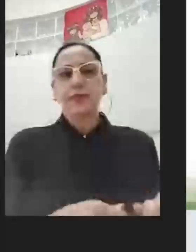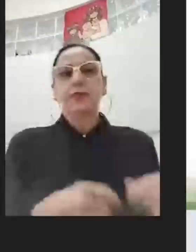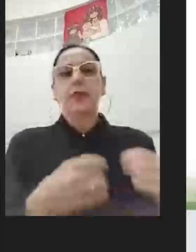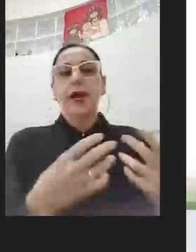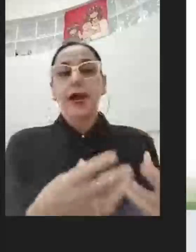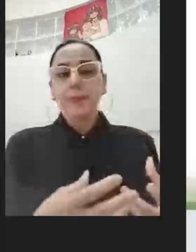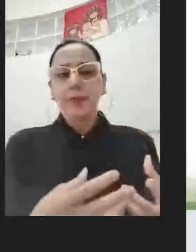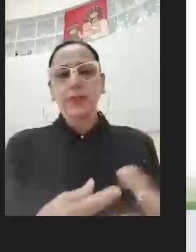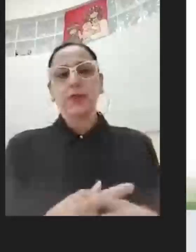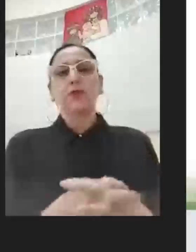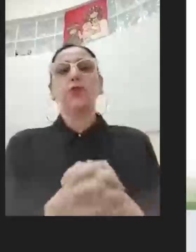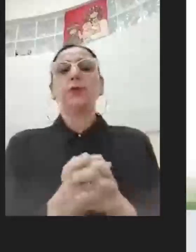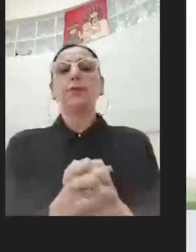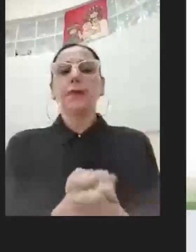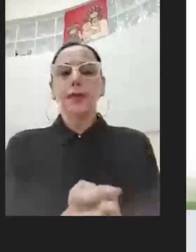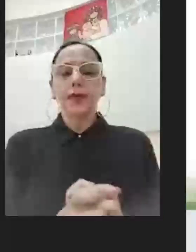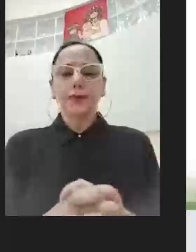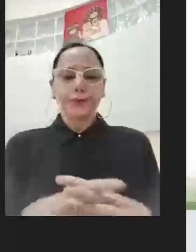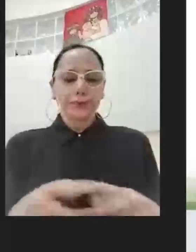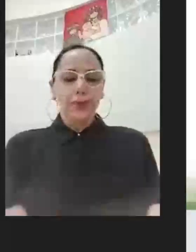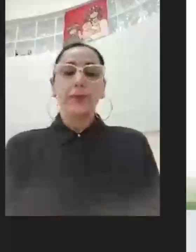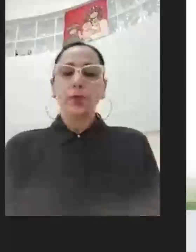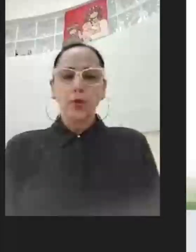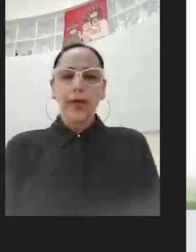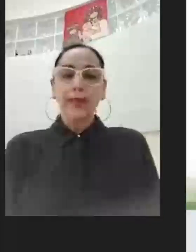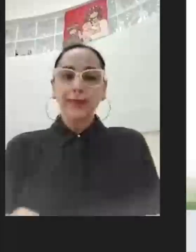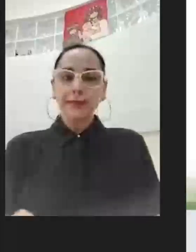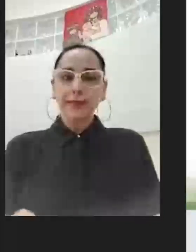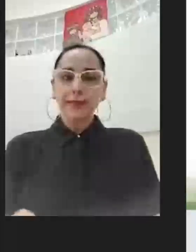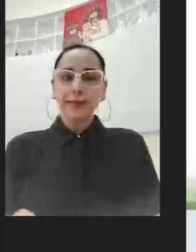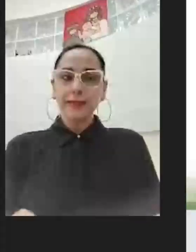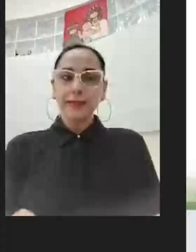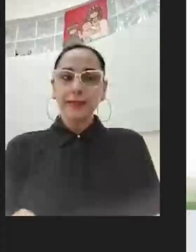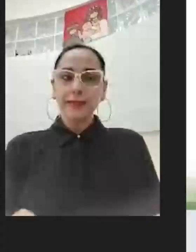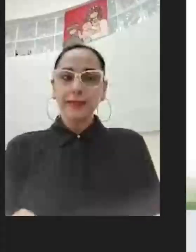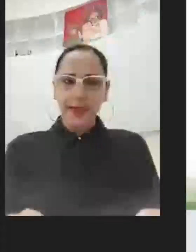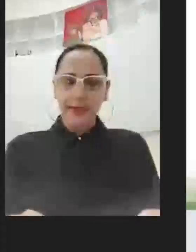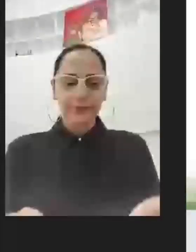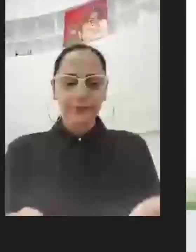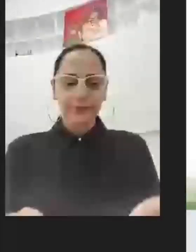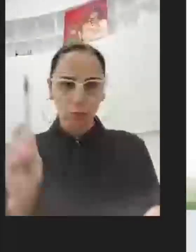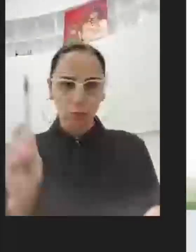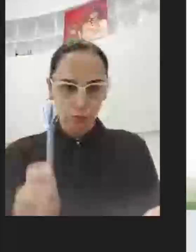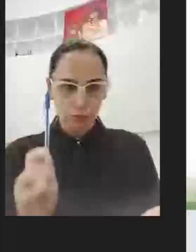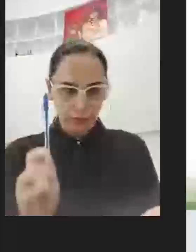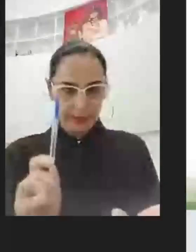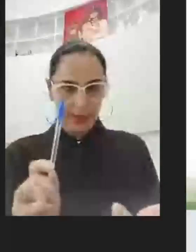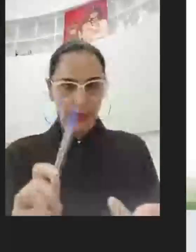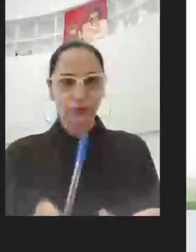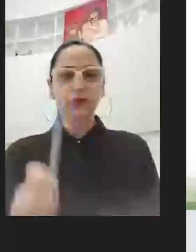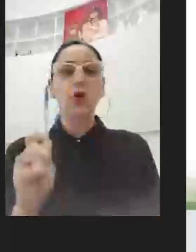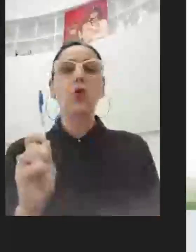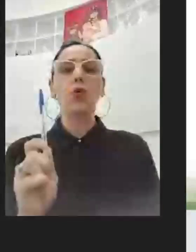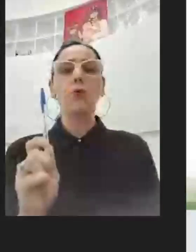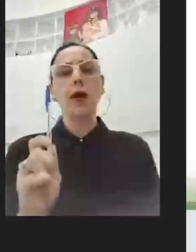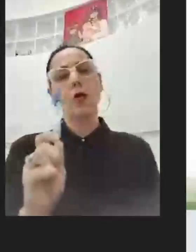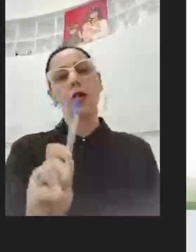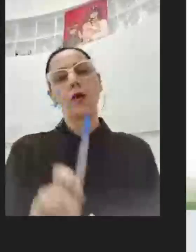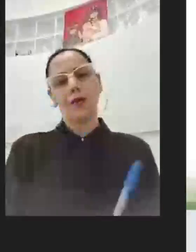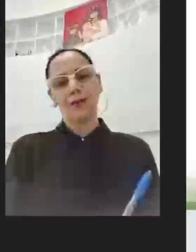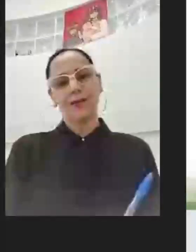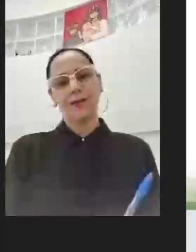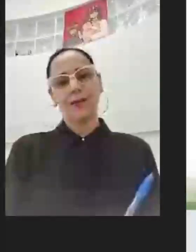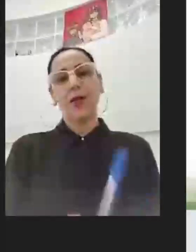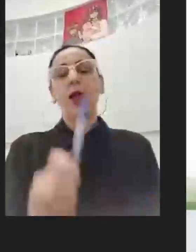aí ela deu um mamazinho, aprendeu, o bebê mamou. Ela estava deixando aquele bebê num dos